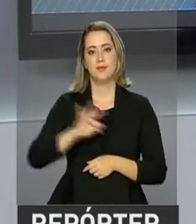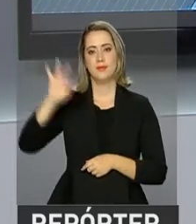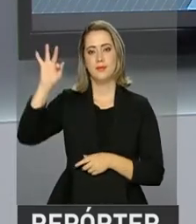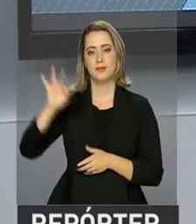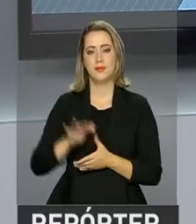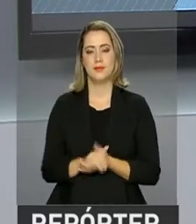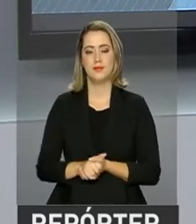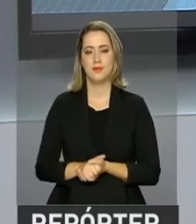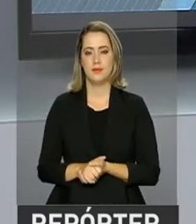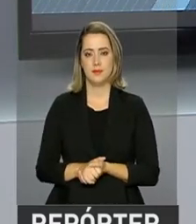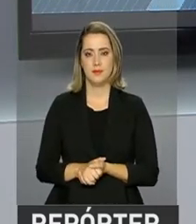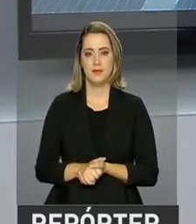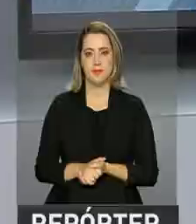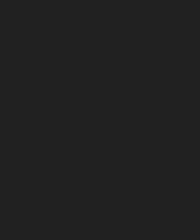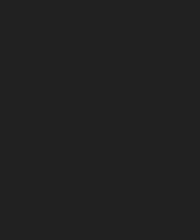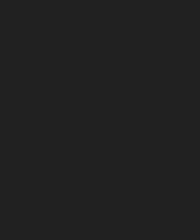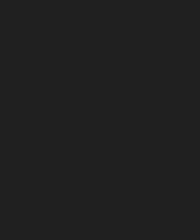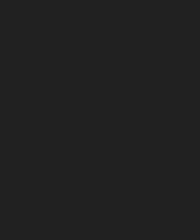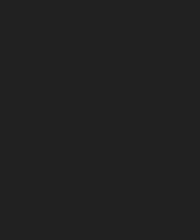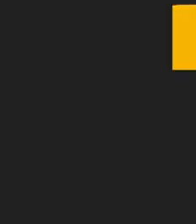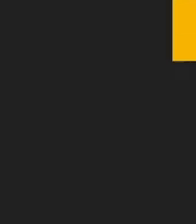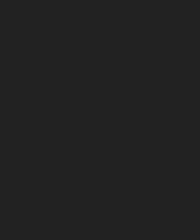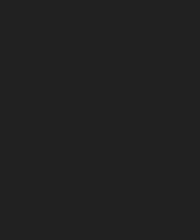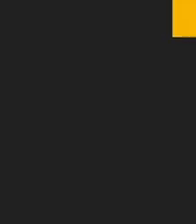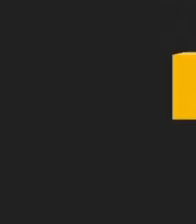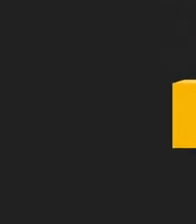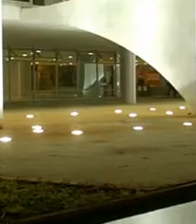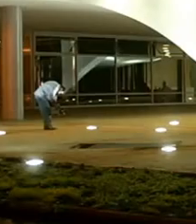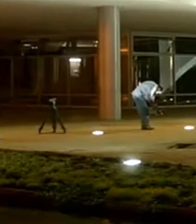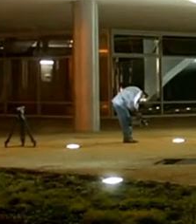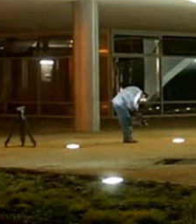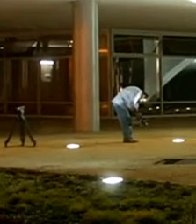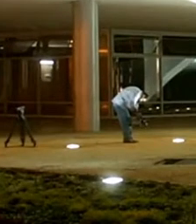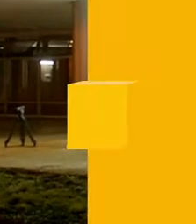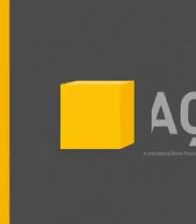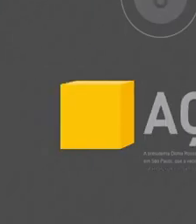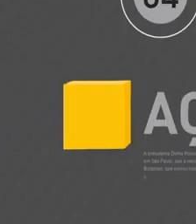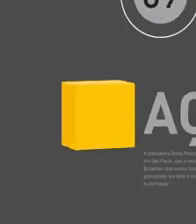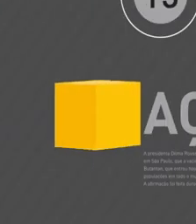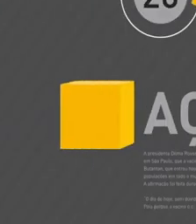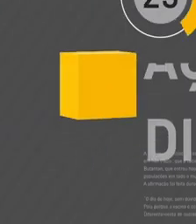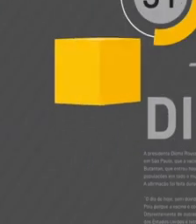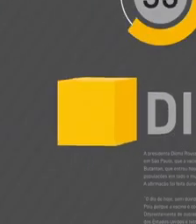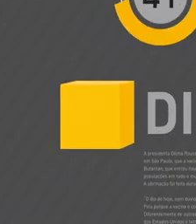a TV do Governo Federal.